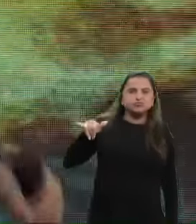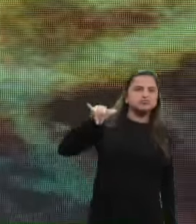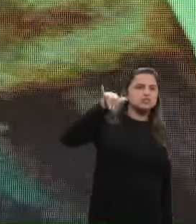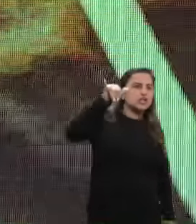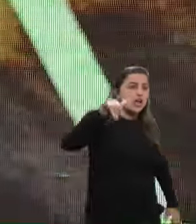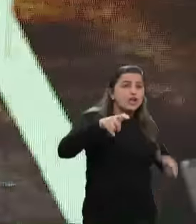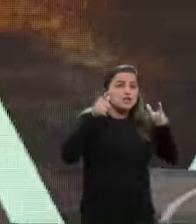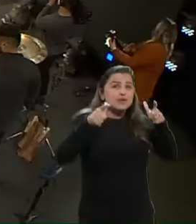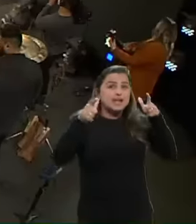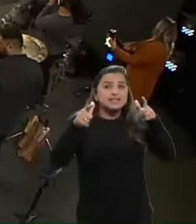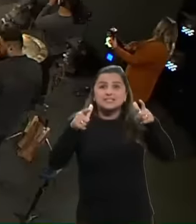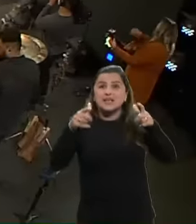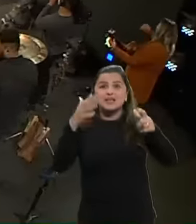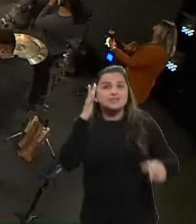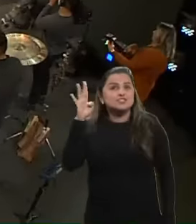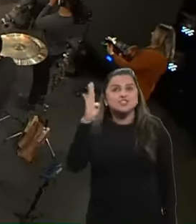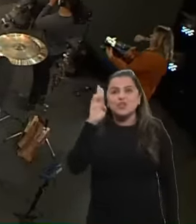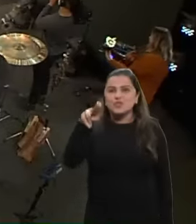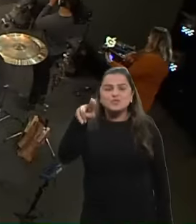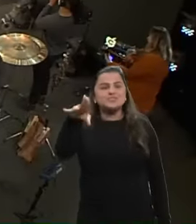imaginou.